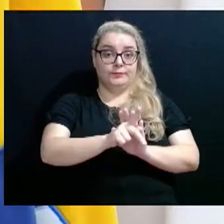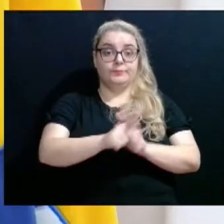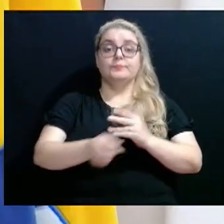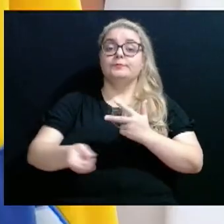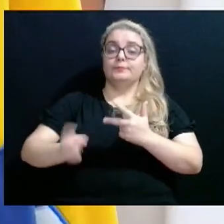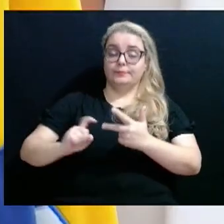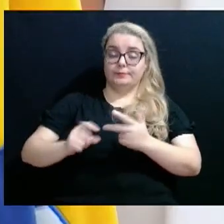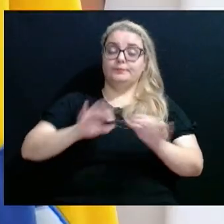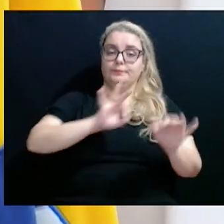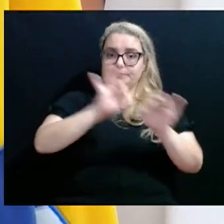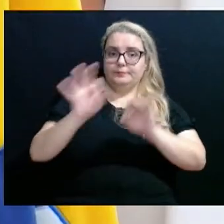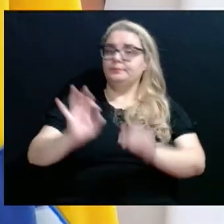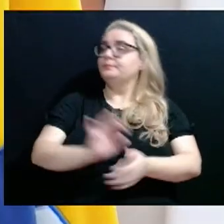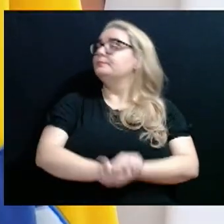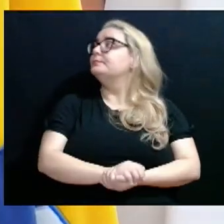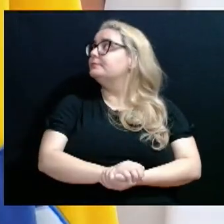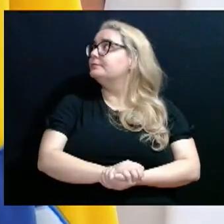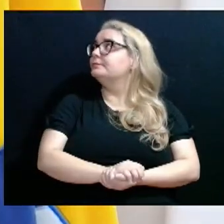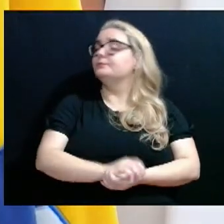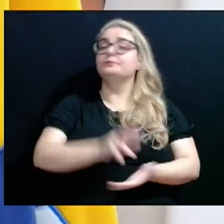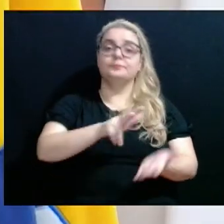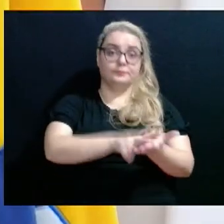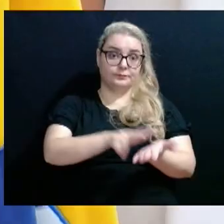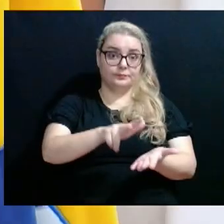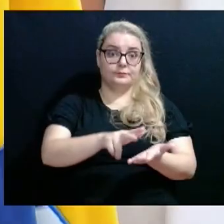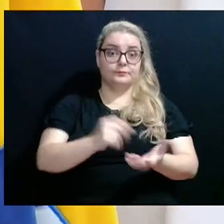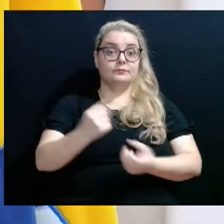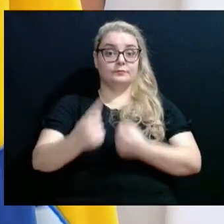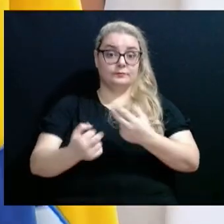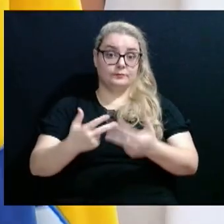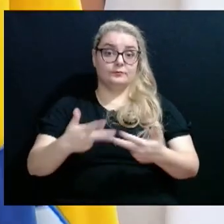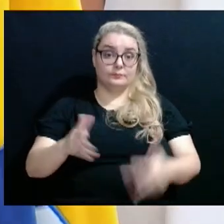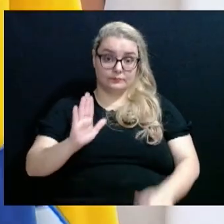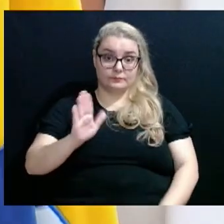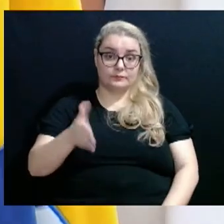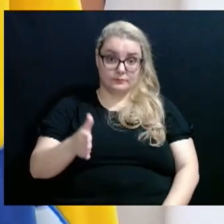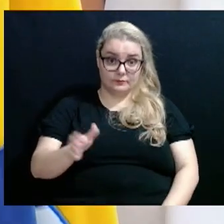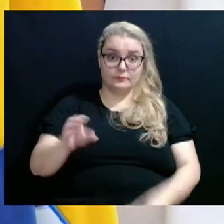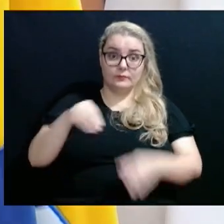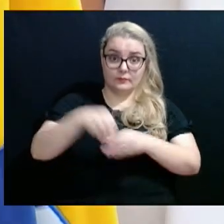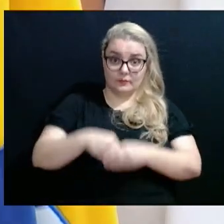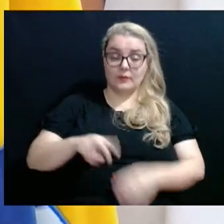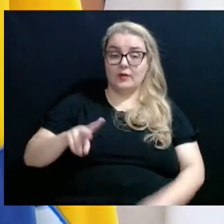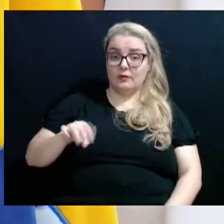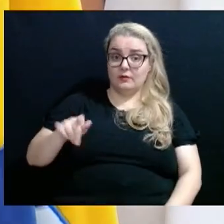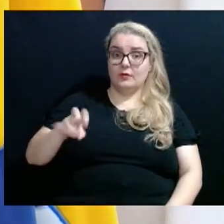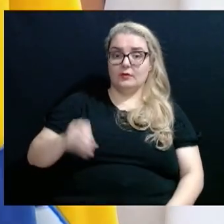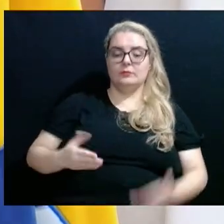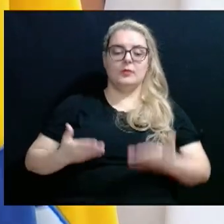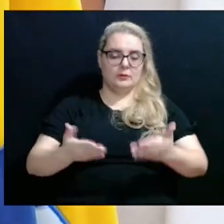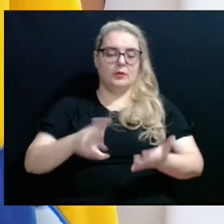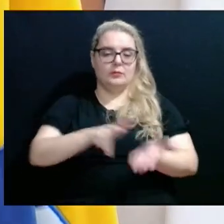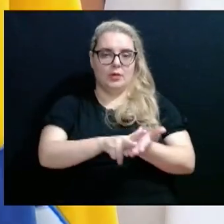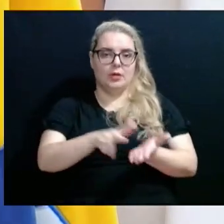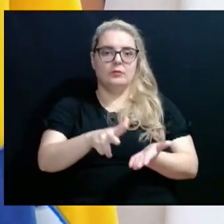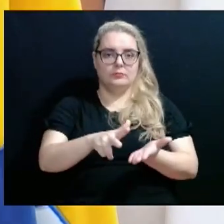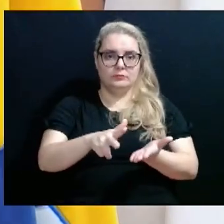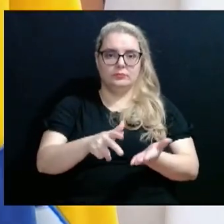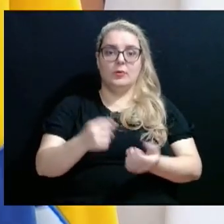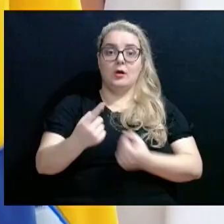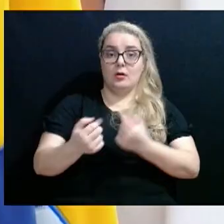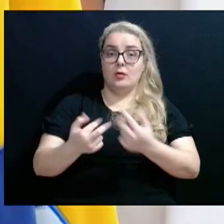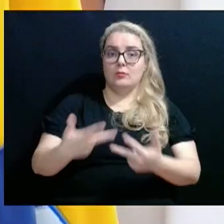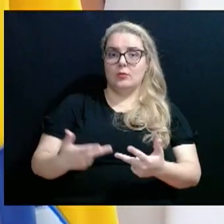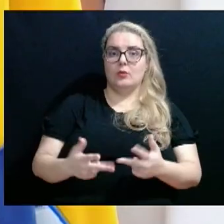Acompanhe. Ele só regulamenta algumas coisas que já estão em vigor aí, então trouxe para cá para regulamentar algumas coisas. Como?